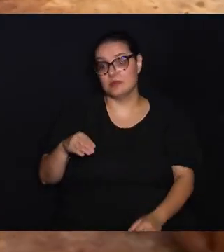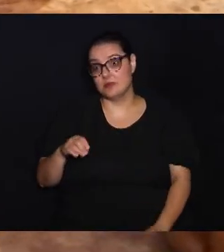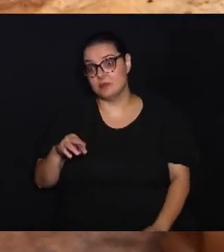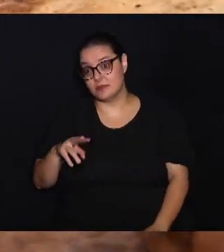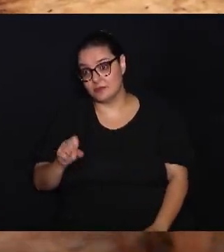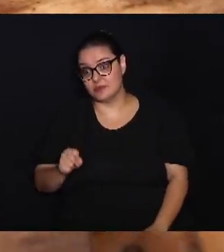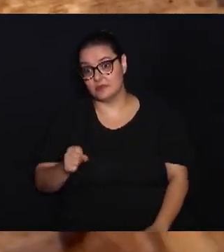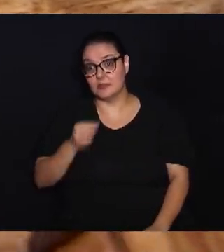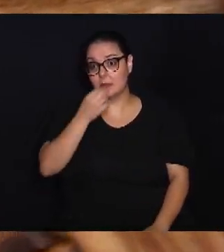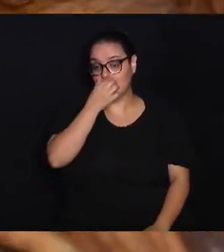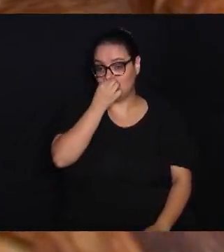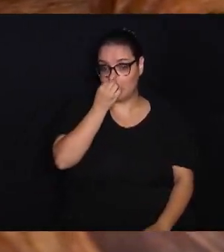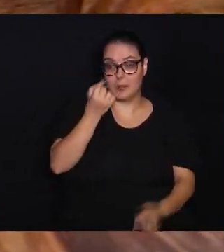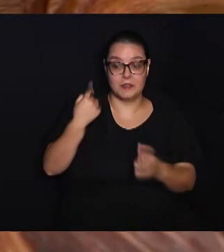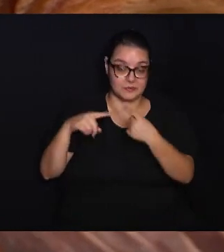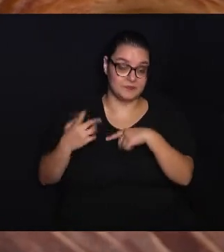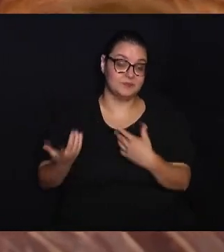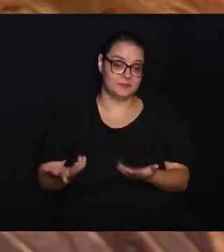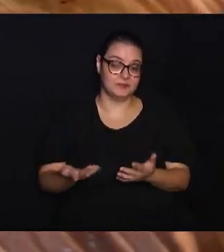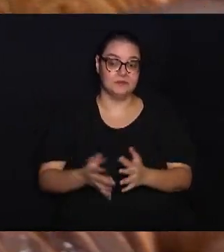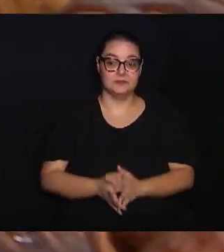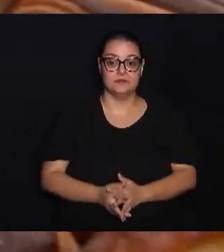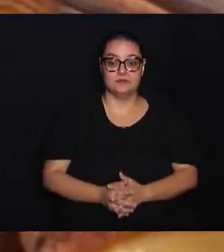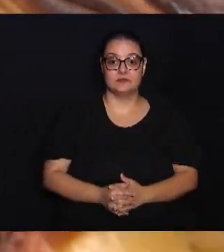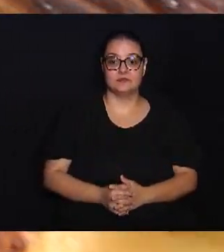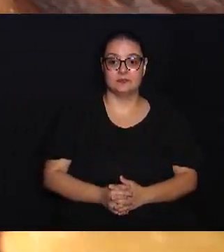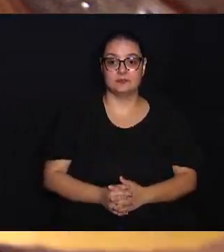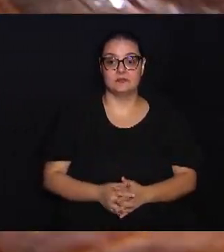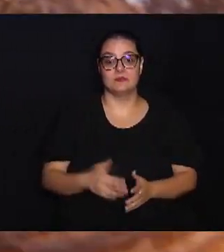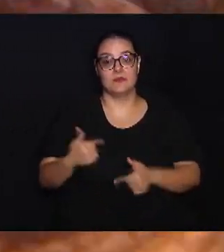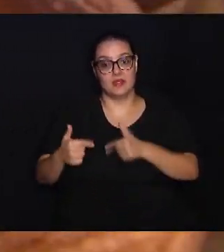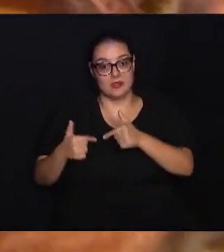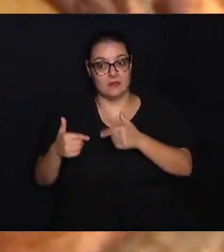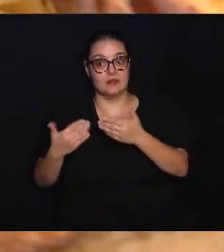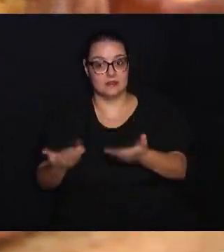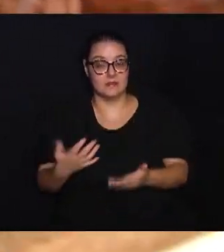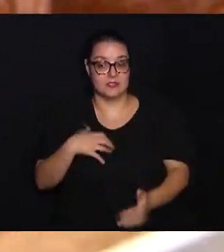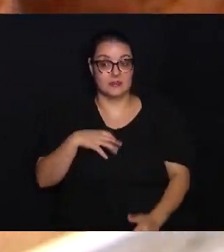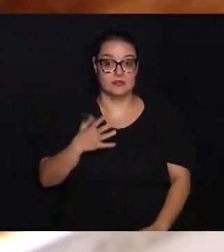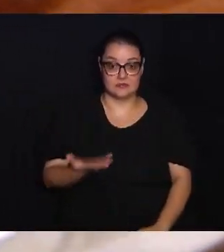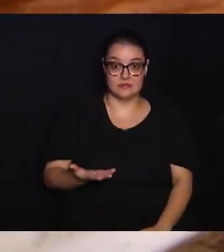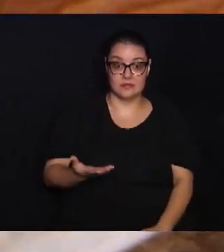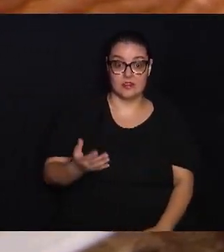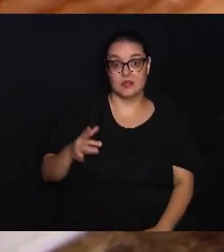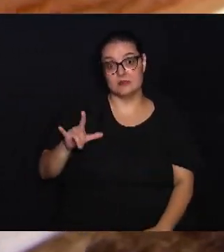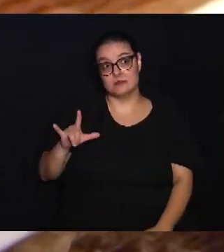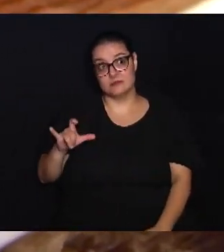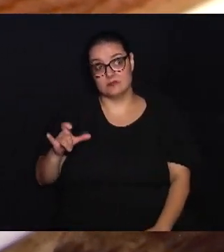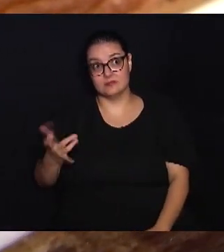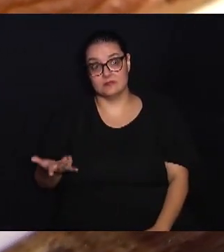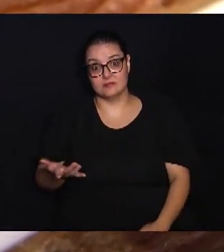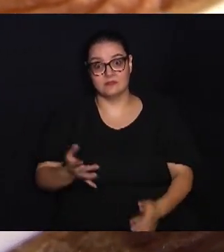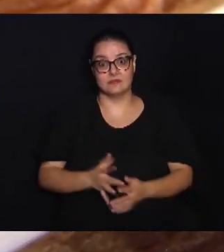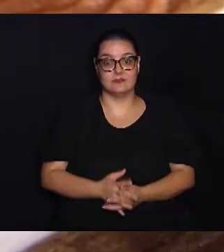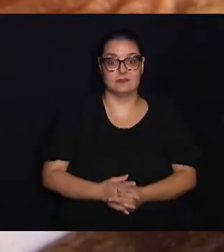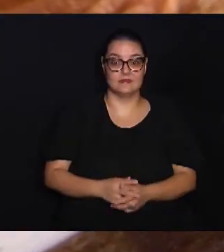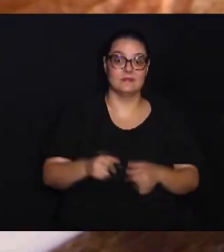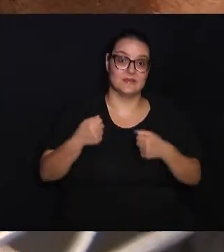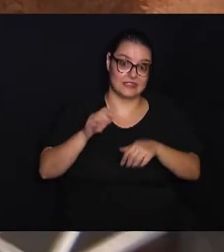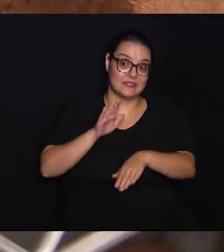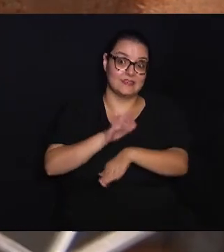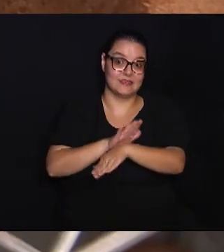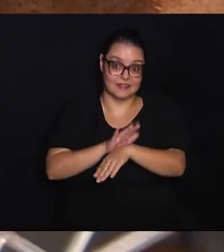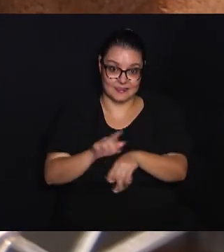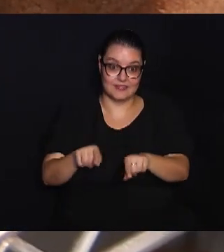foi um sucesso né então é assim que a gente vai trabalhando e na parte do Instagram precisei de